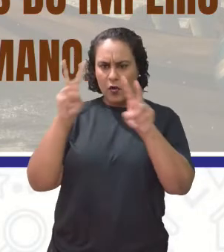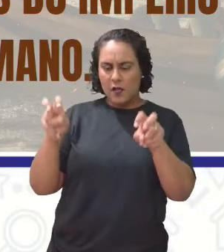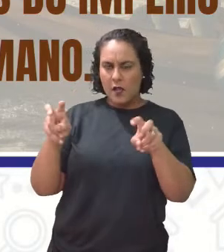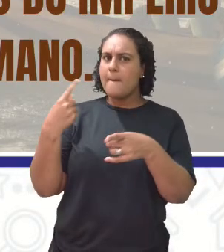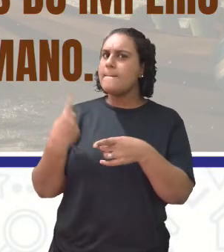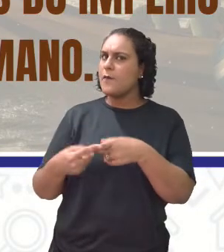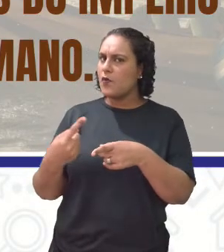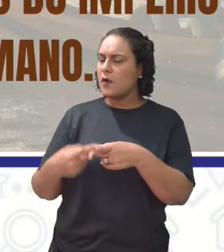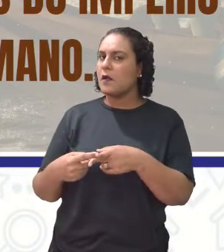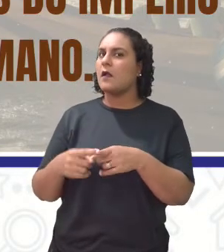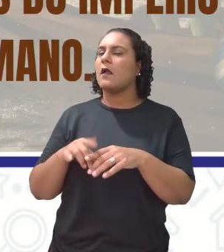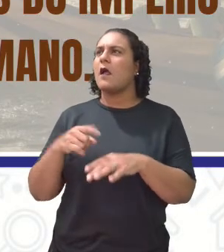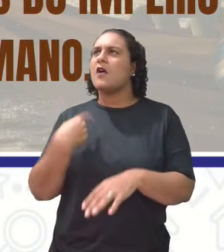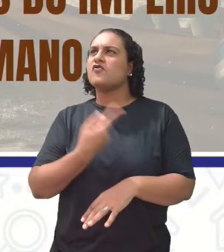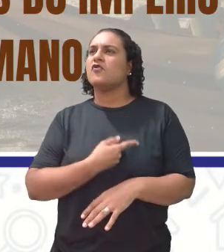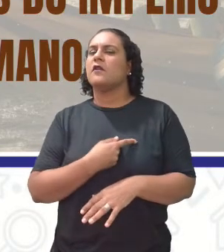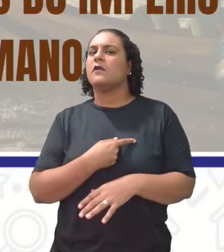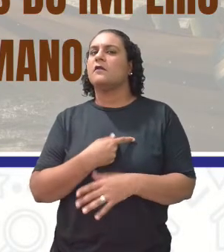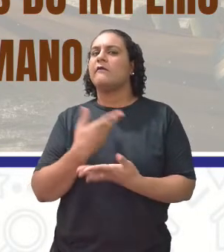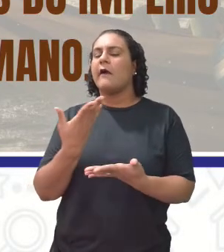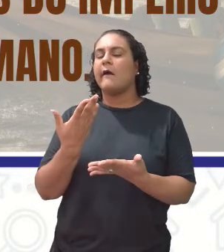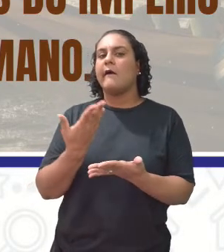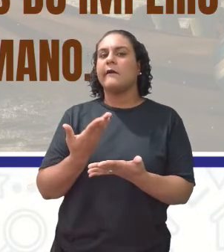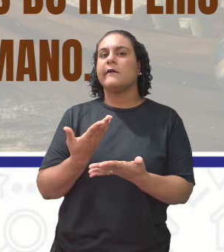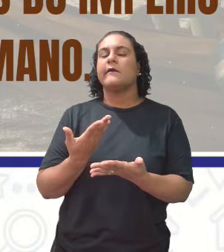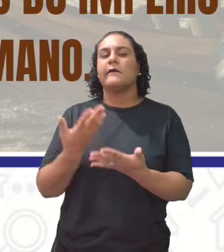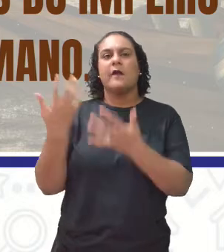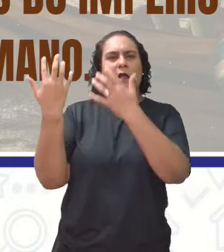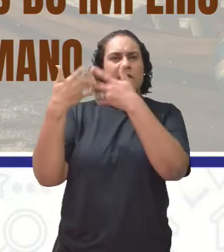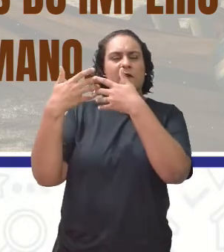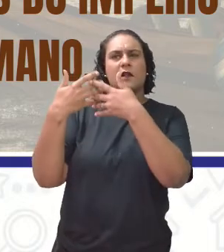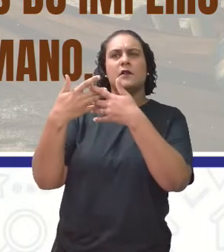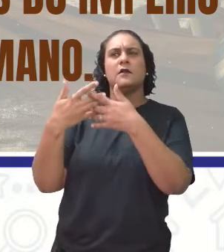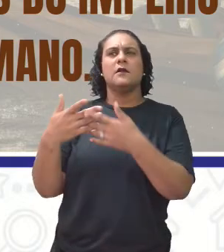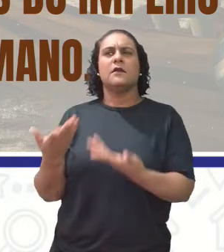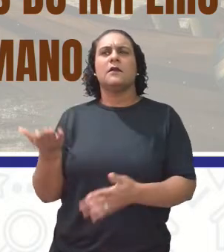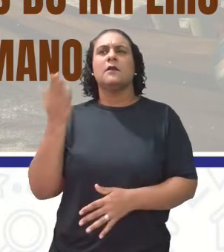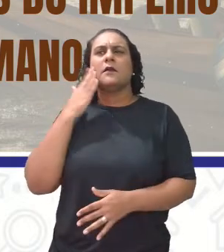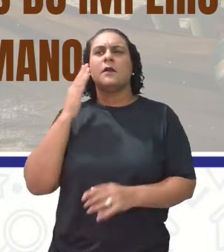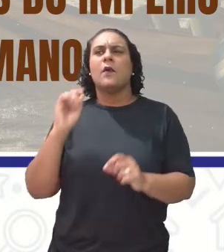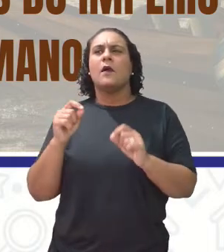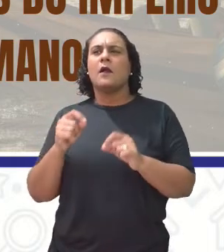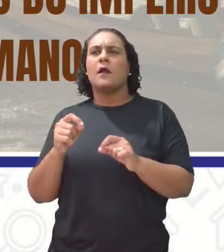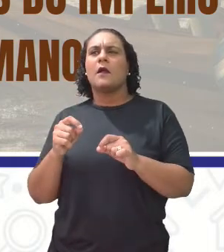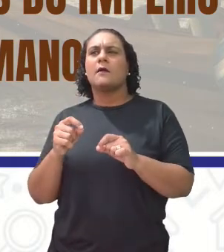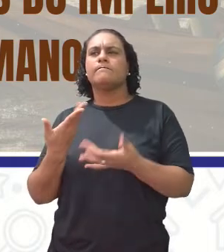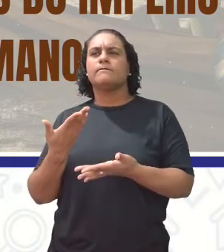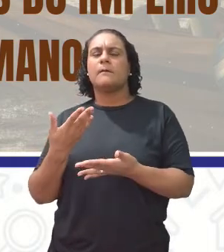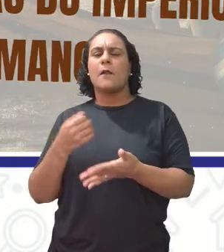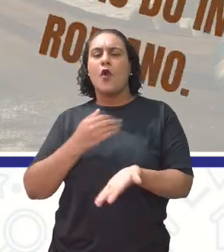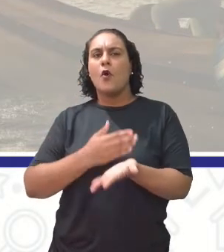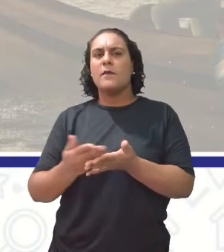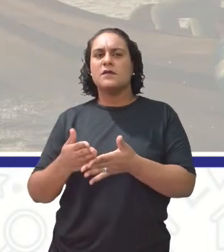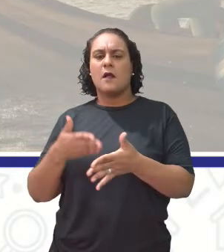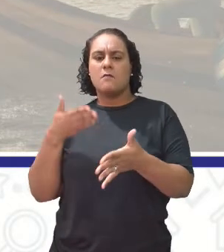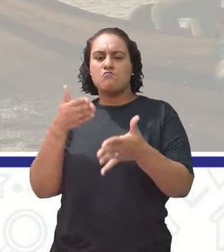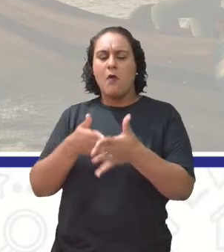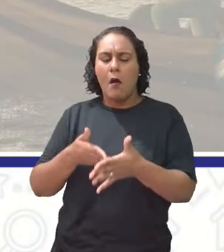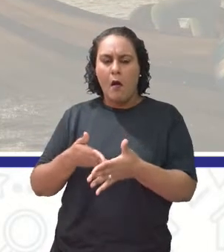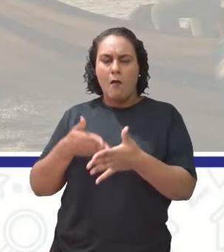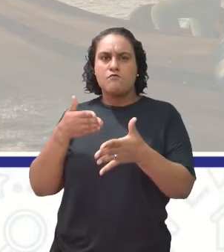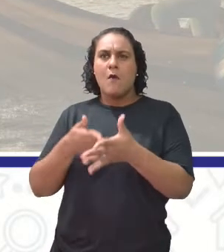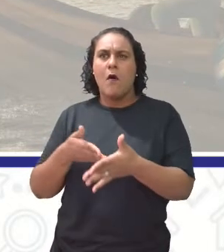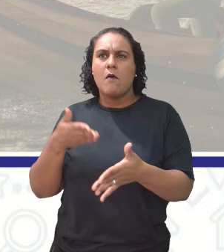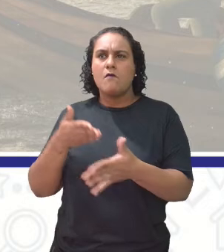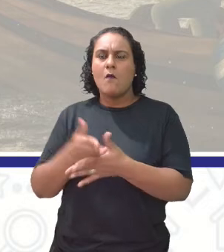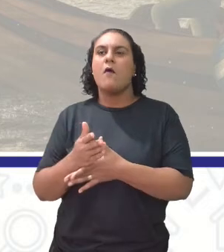aqui, começaram a forçar invasões nas fronteiras do Império Romano. Quem é que os romanos, né, deixa eu ver